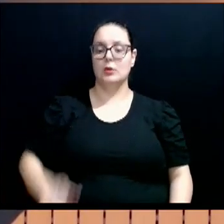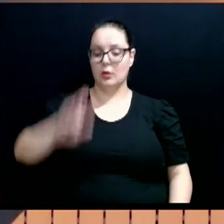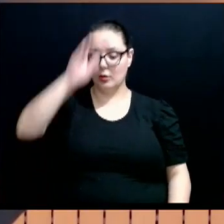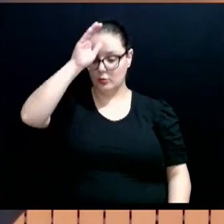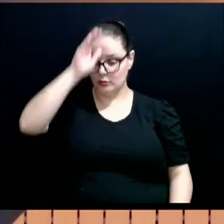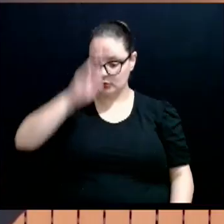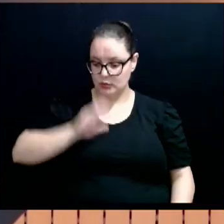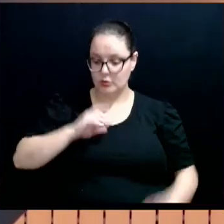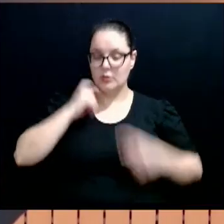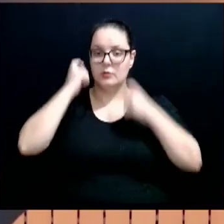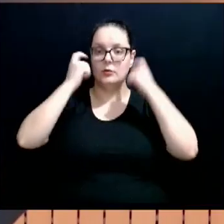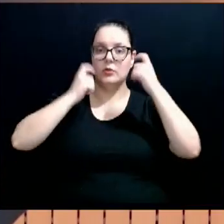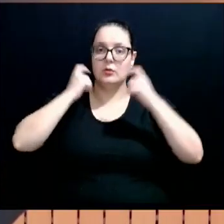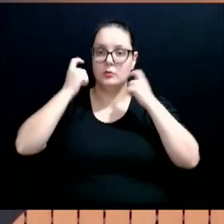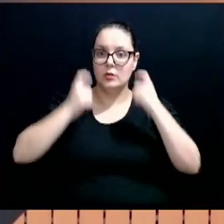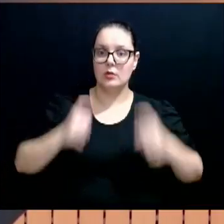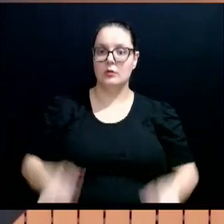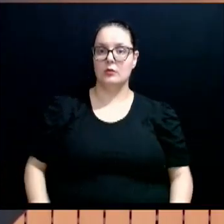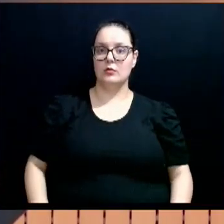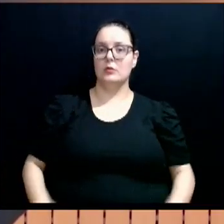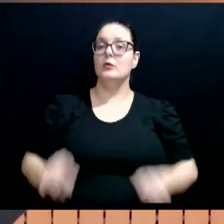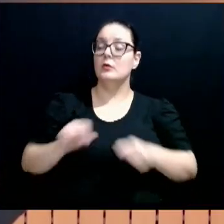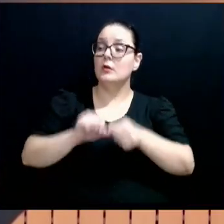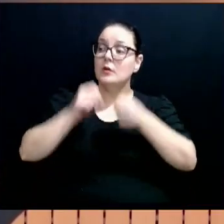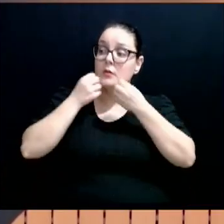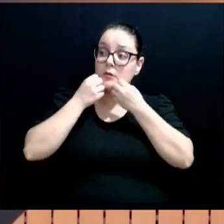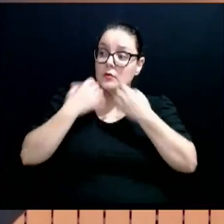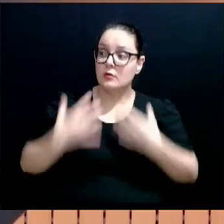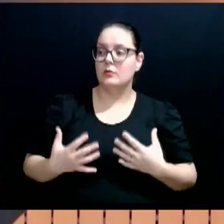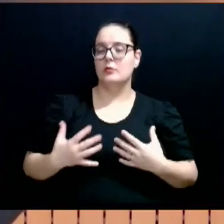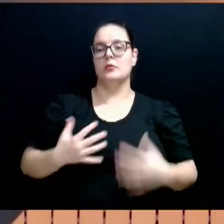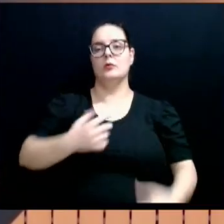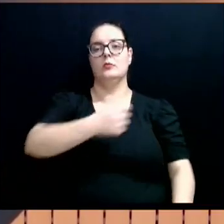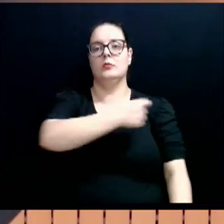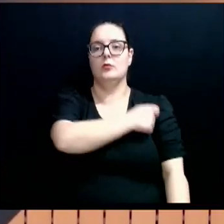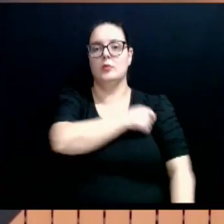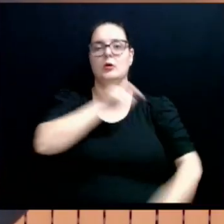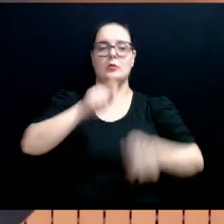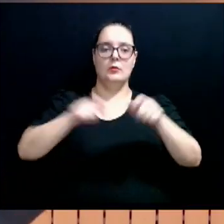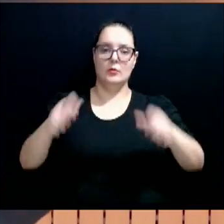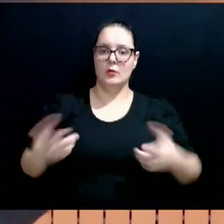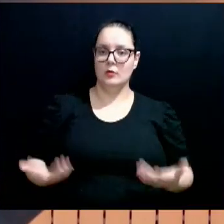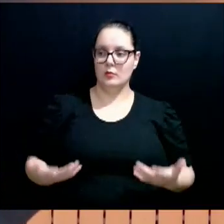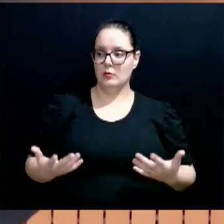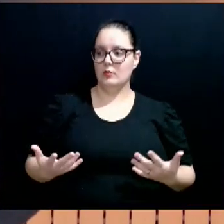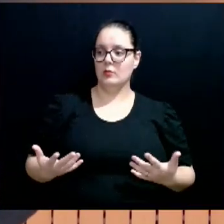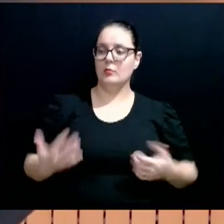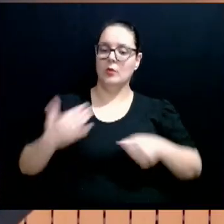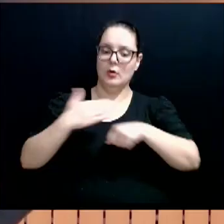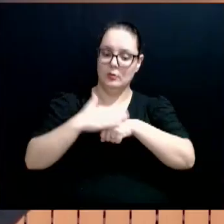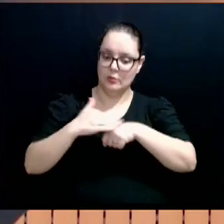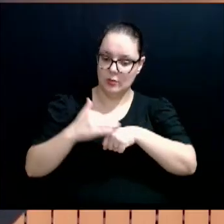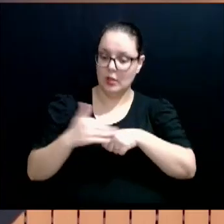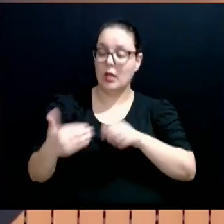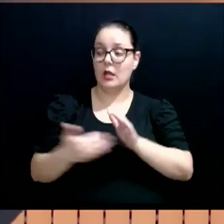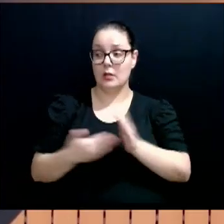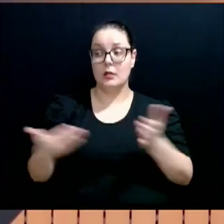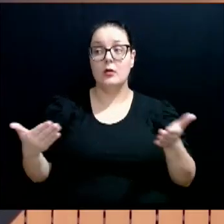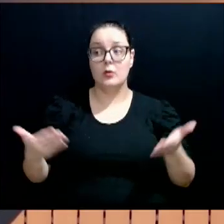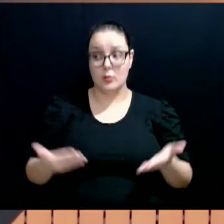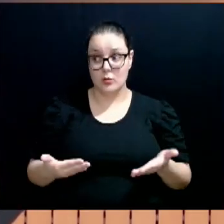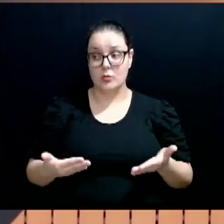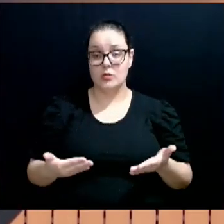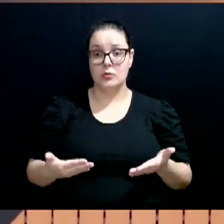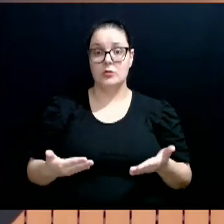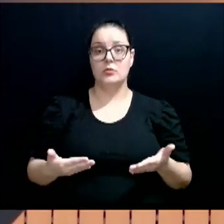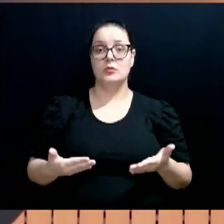preocupa em fazer o bem para os seus alunos e para as pessoas que você, com tanto carinho até hoje, né, ensina,